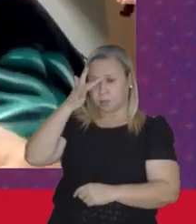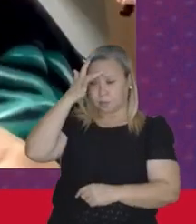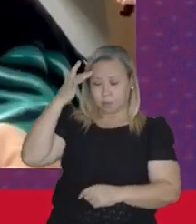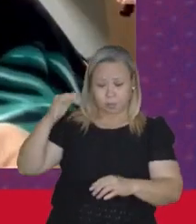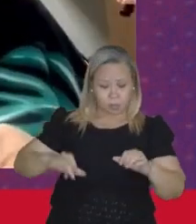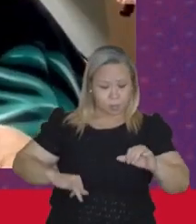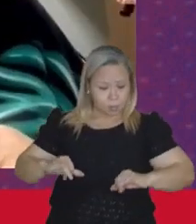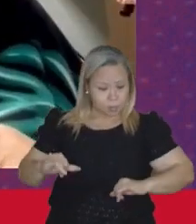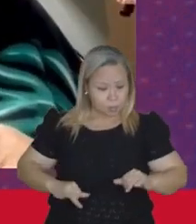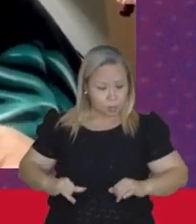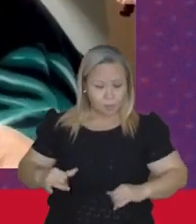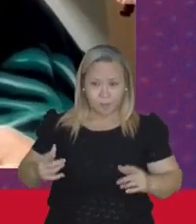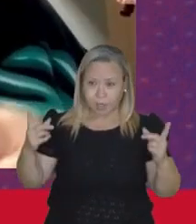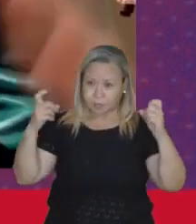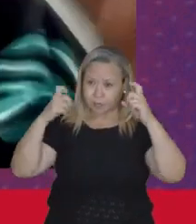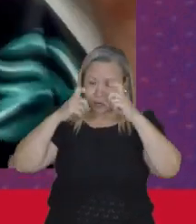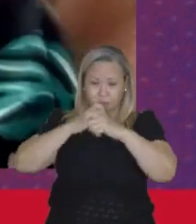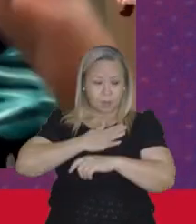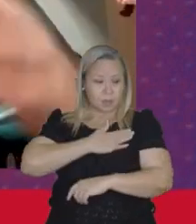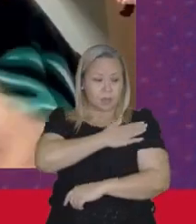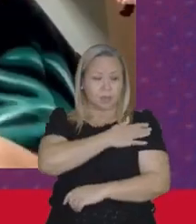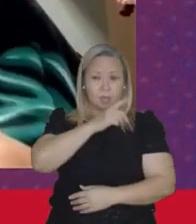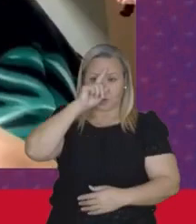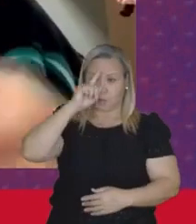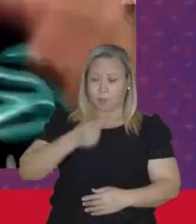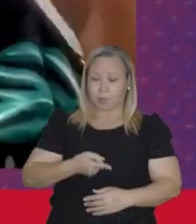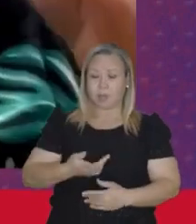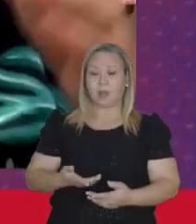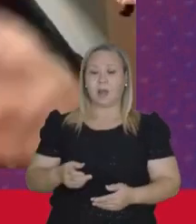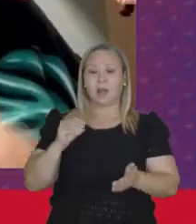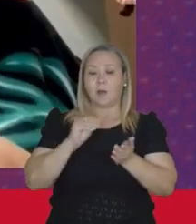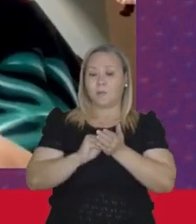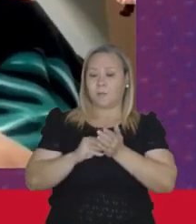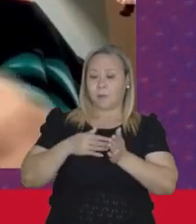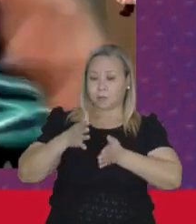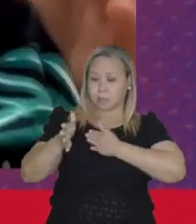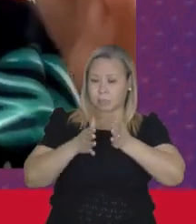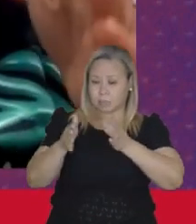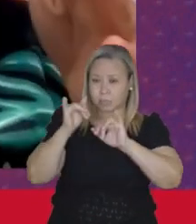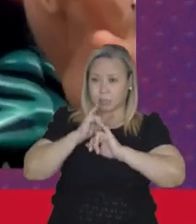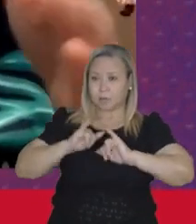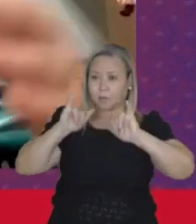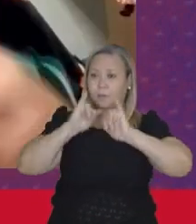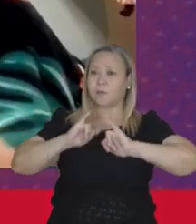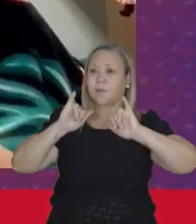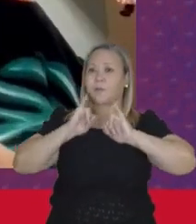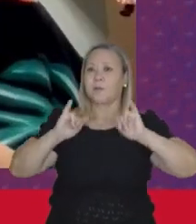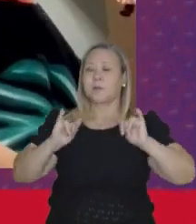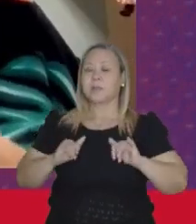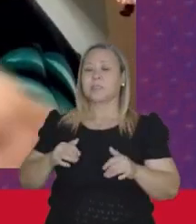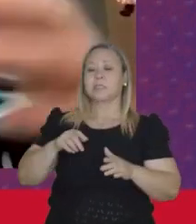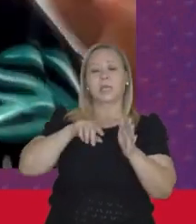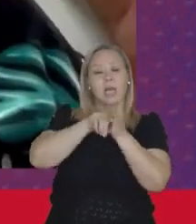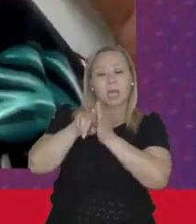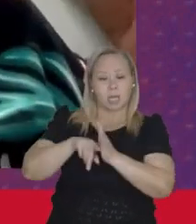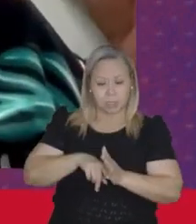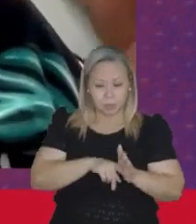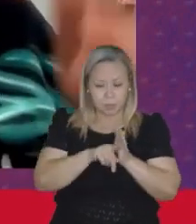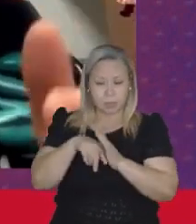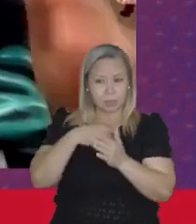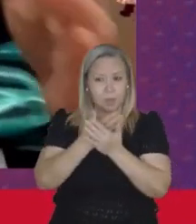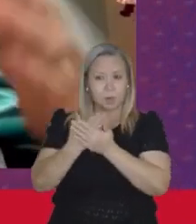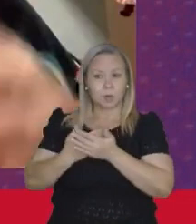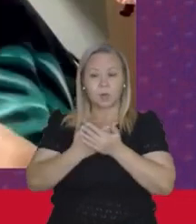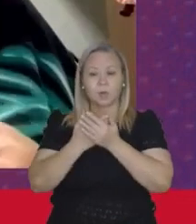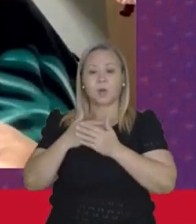as agruras da ditadura militar, a falta de acesso à informação, às pesquisas,